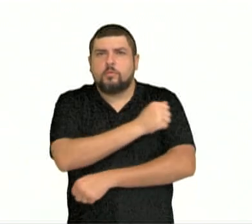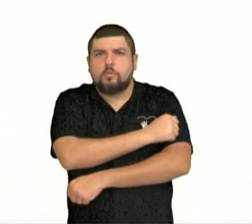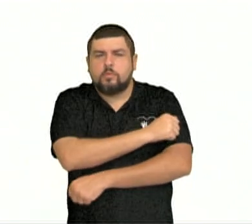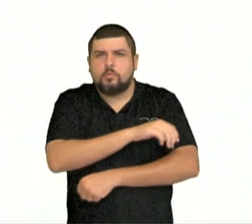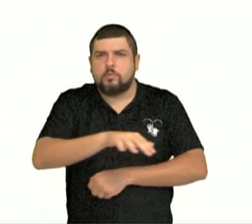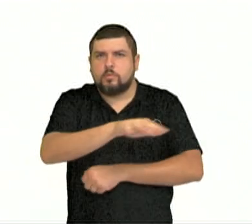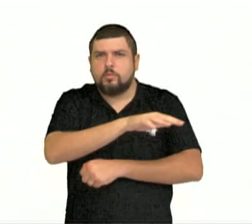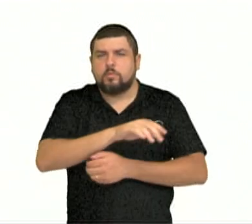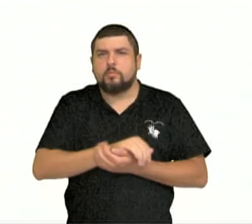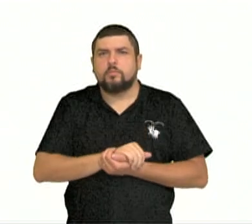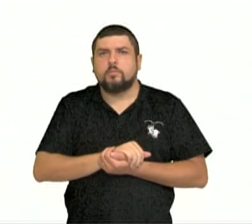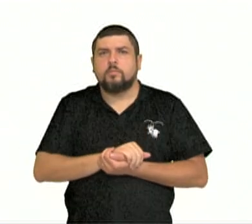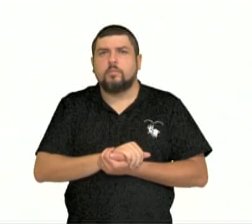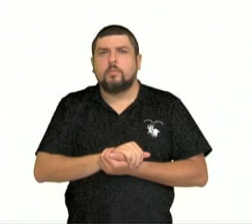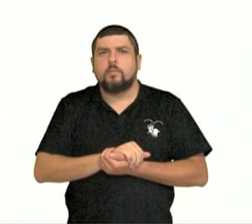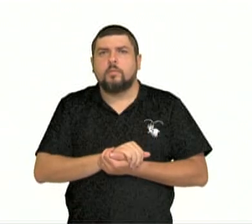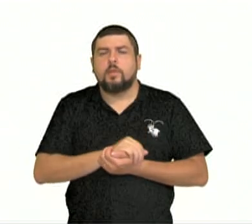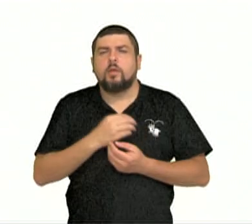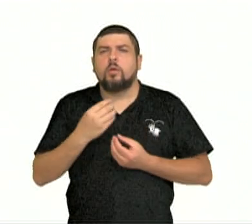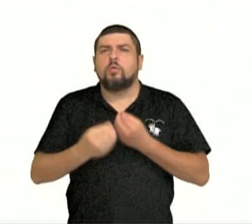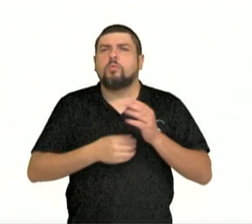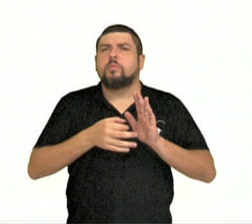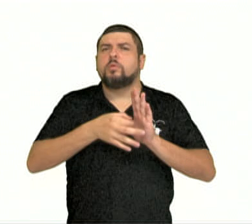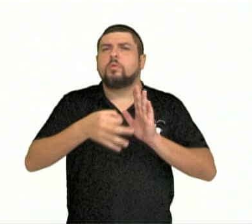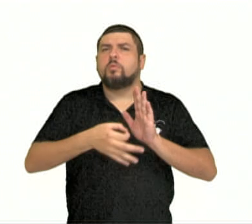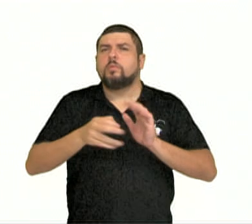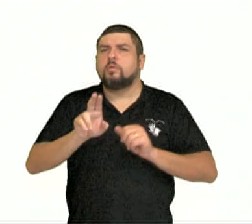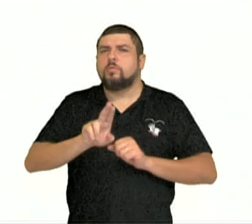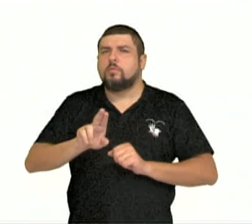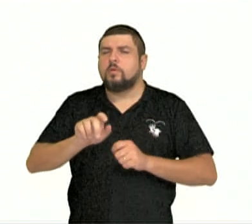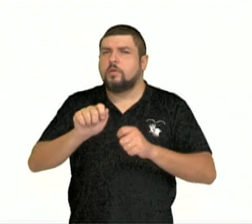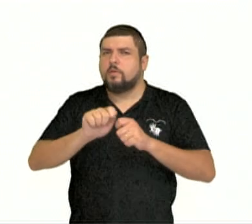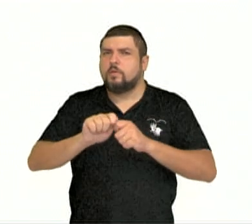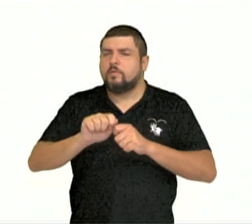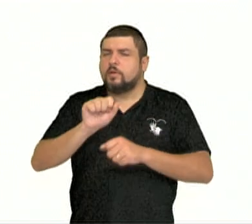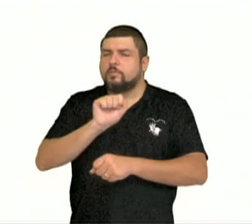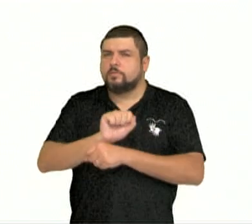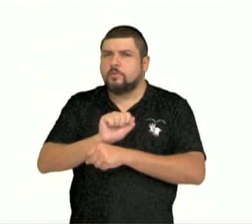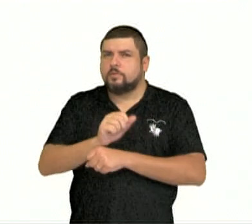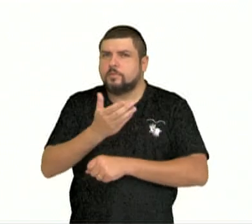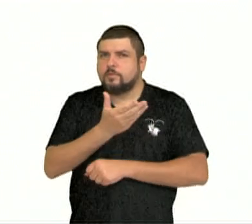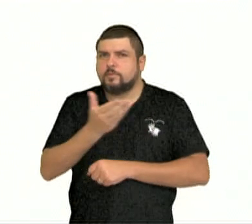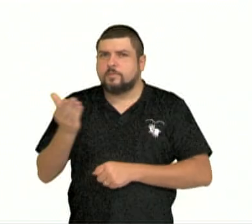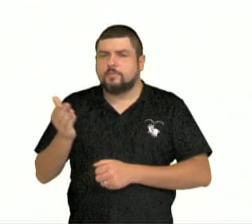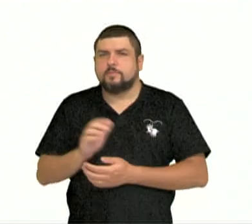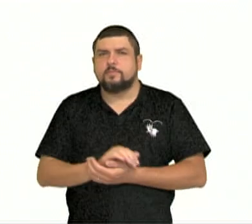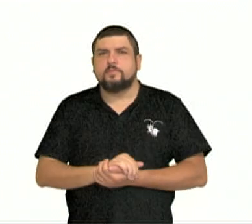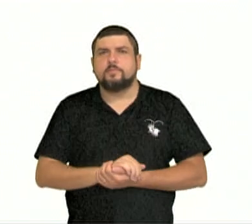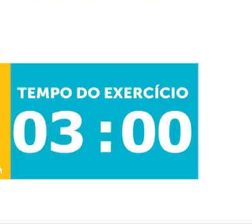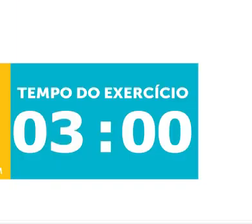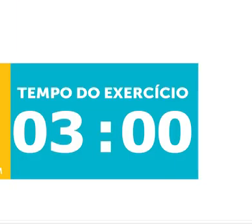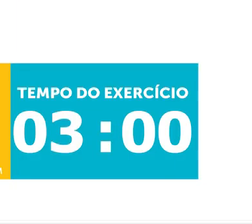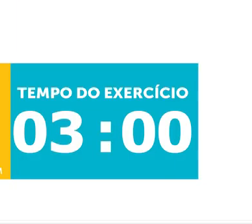alimentação. Qual foi o argumento utilizado? Faz aí, que daqui a pouco eu volto aqui conferir